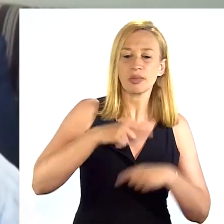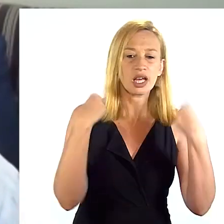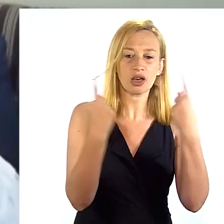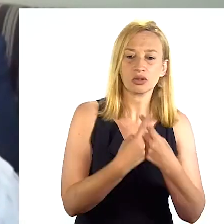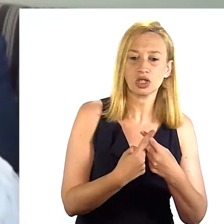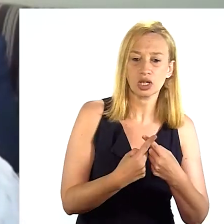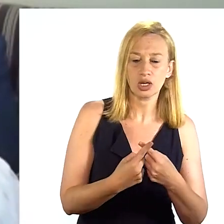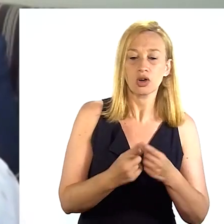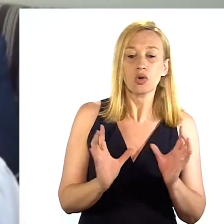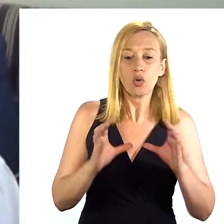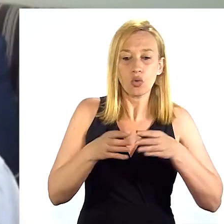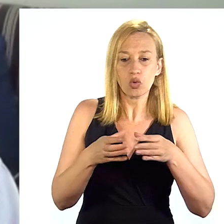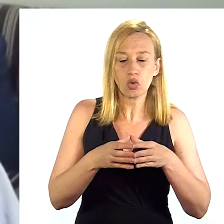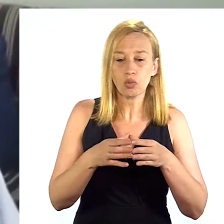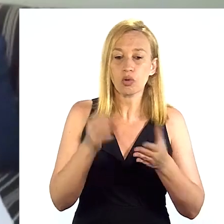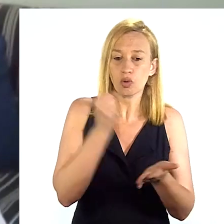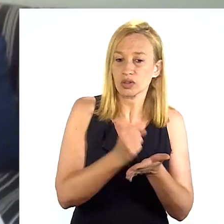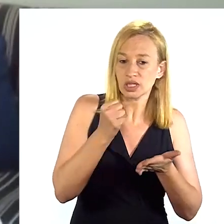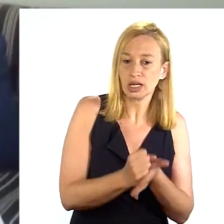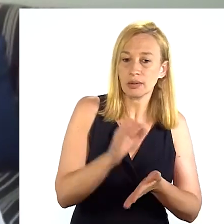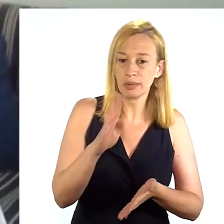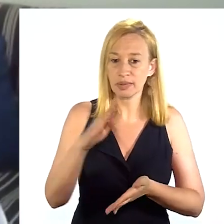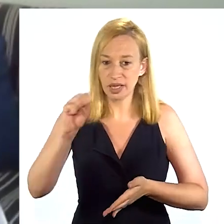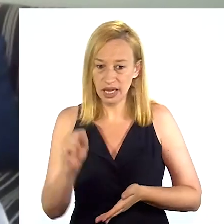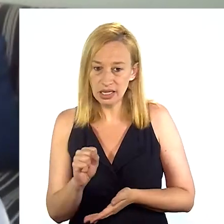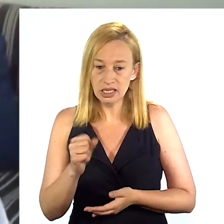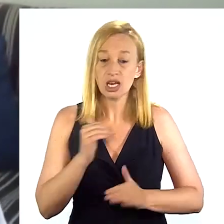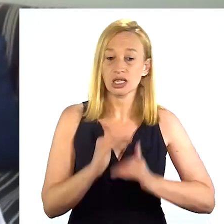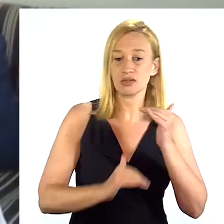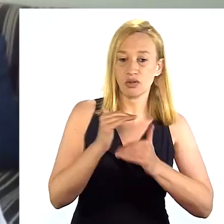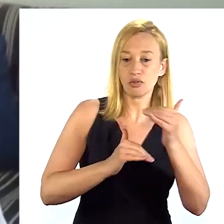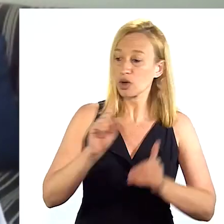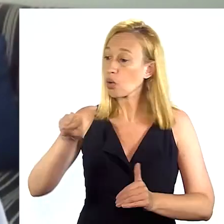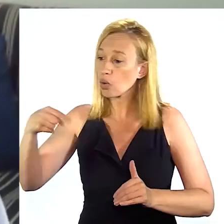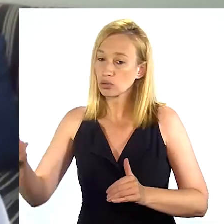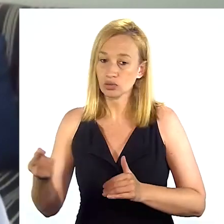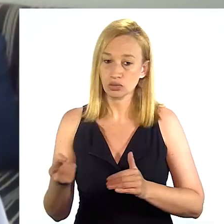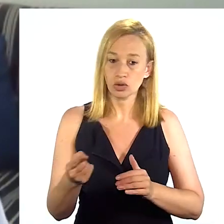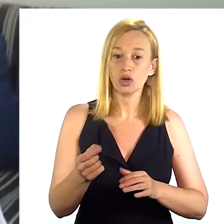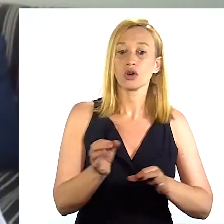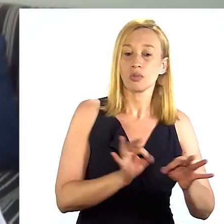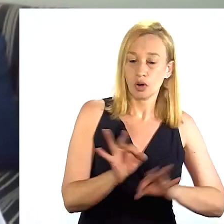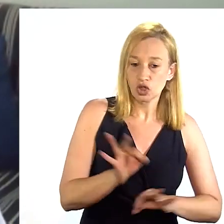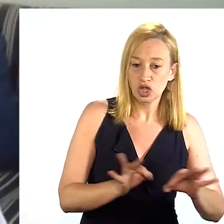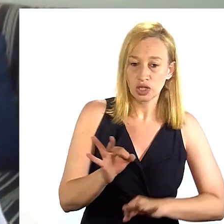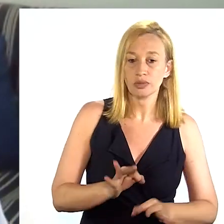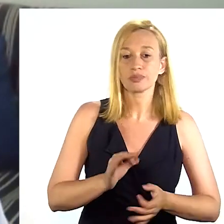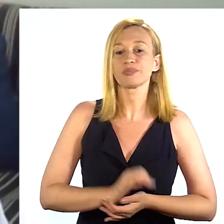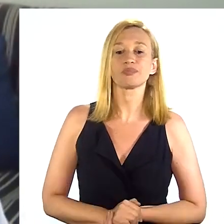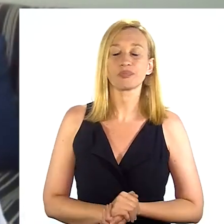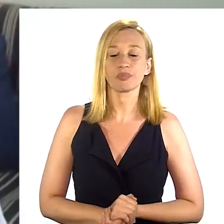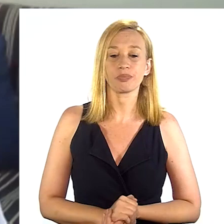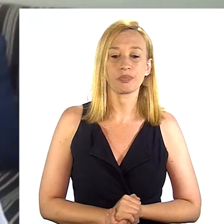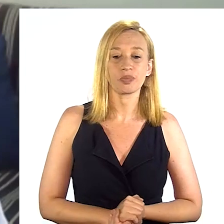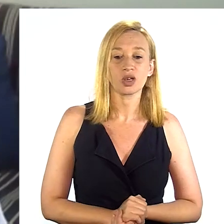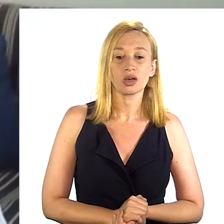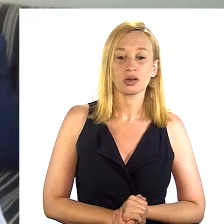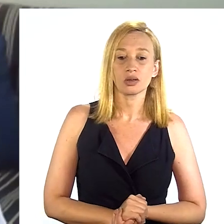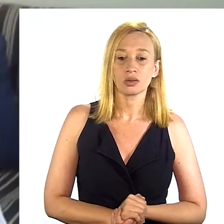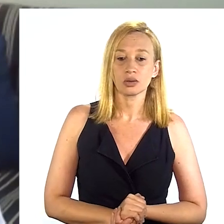as primeiras reuniões com a equipe contratada pelo BNDES no desenvolvimento dos projetos. Tá? De qualquer